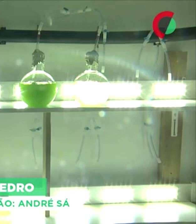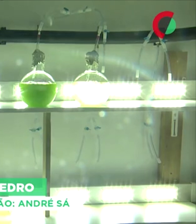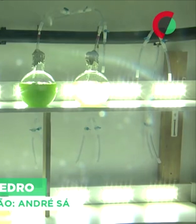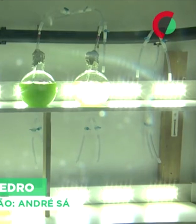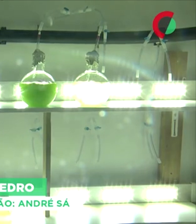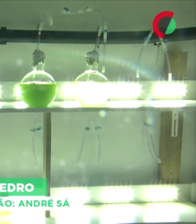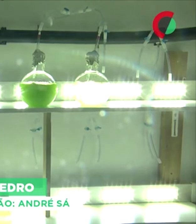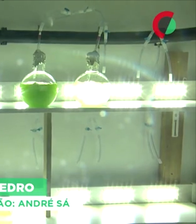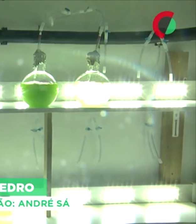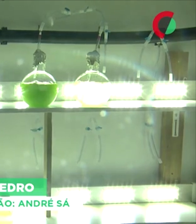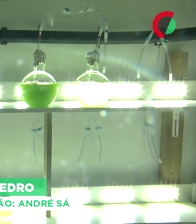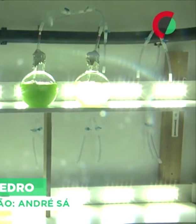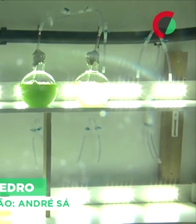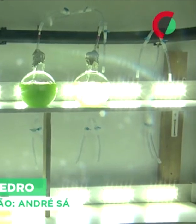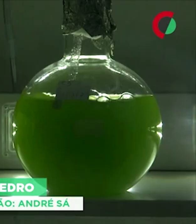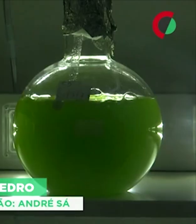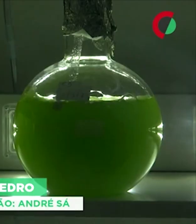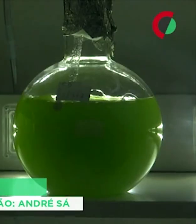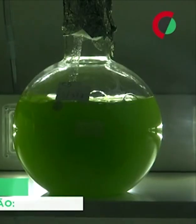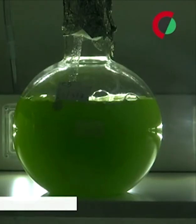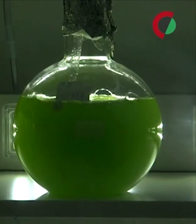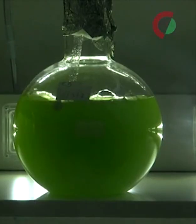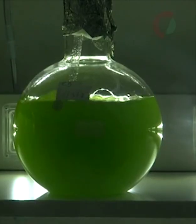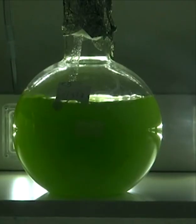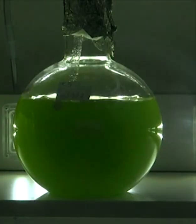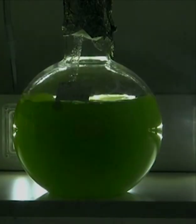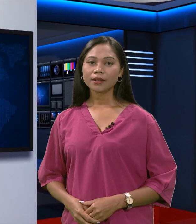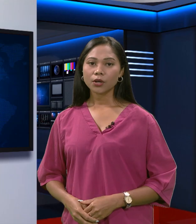aumentar neste que é o segundo maior mercado na Noruega, depois